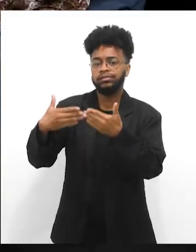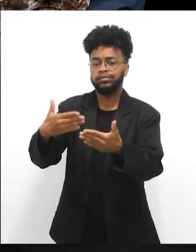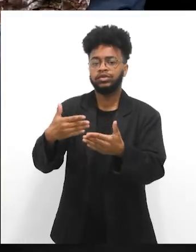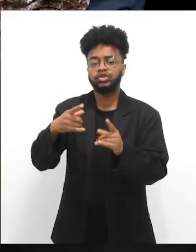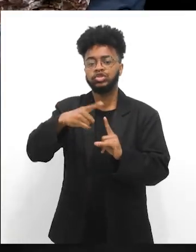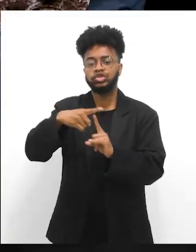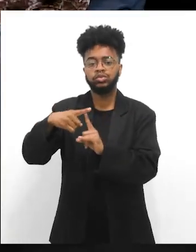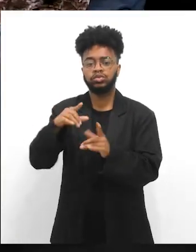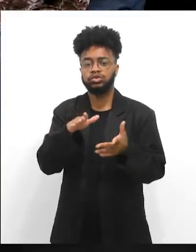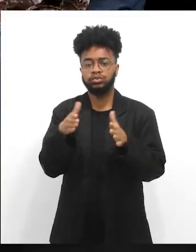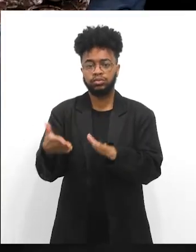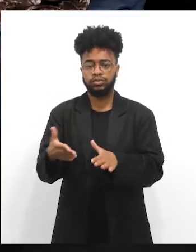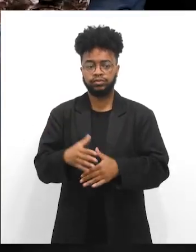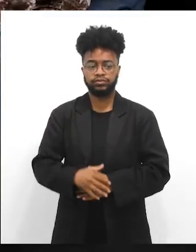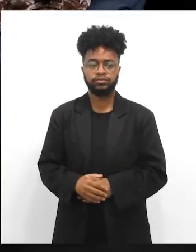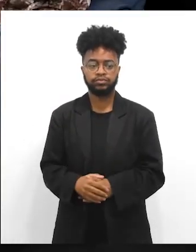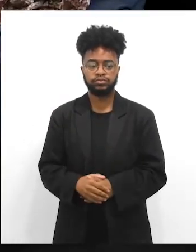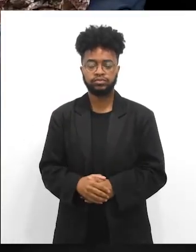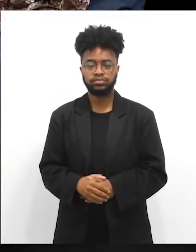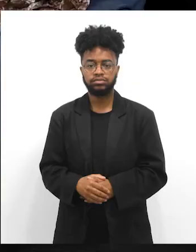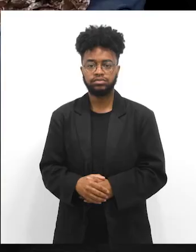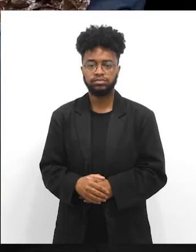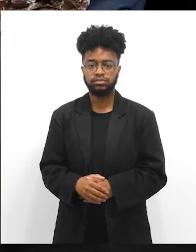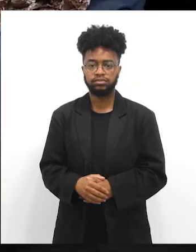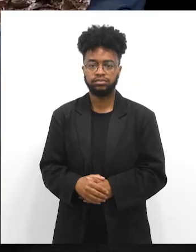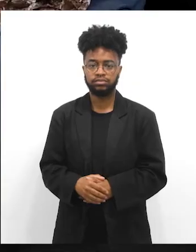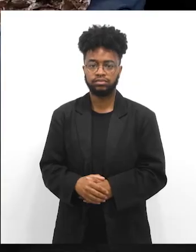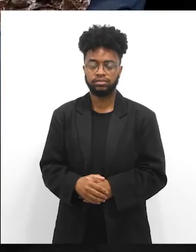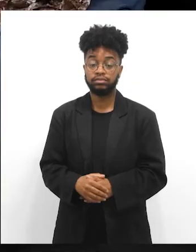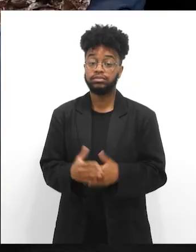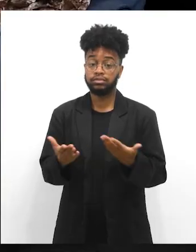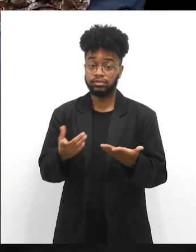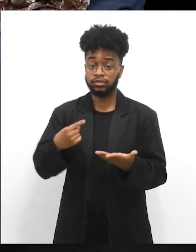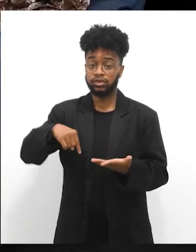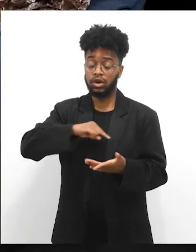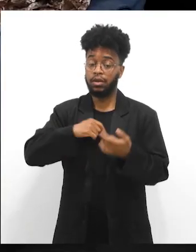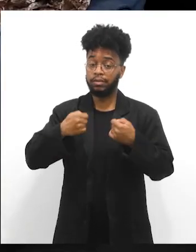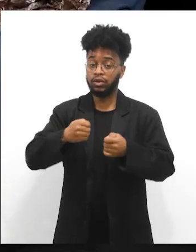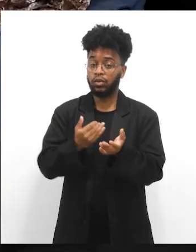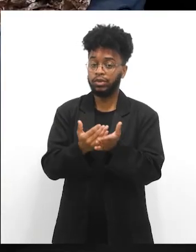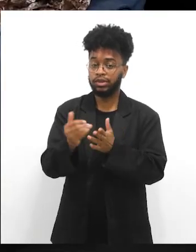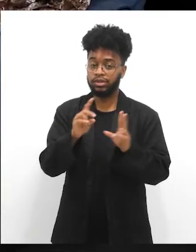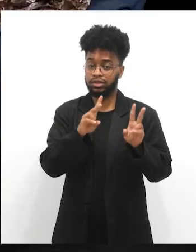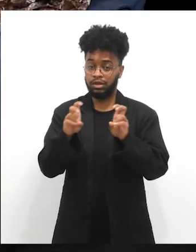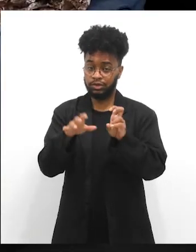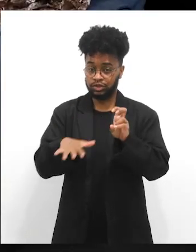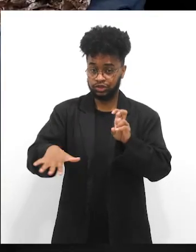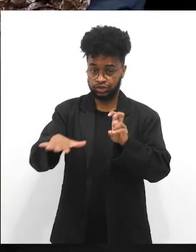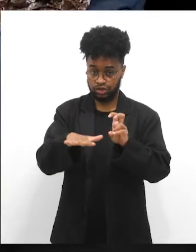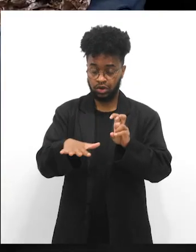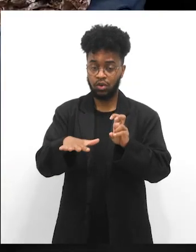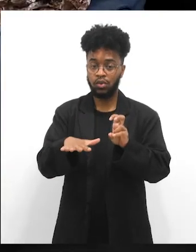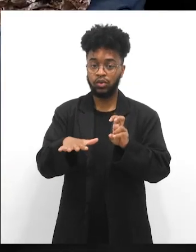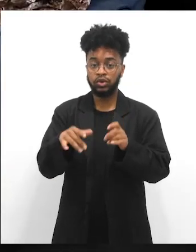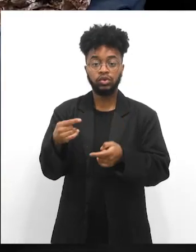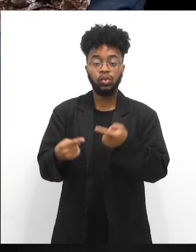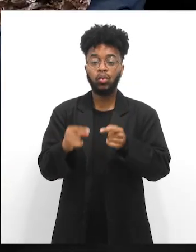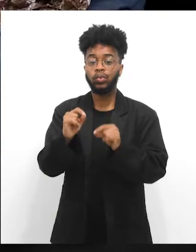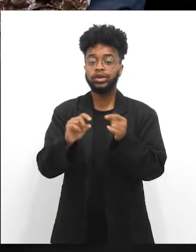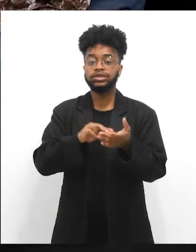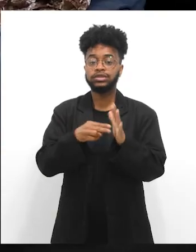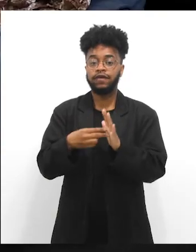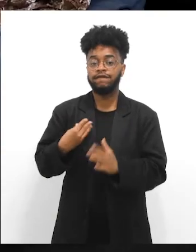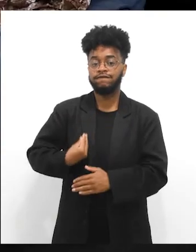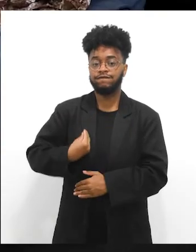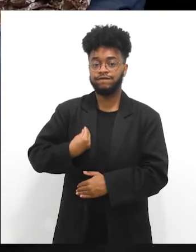esse tipo de morte? Então, aí a gente tem que começar por uma questão geral, que